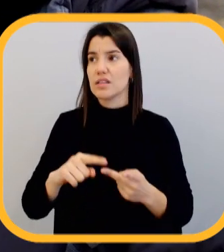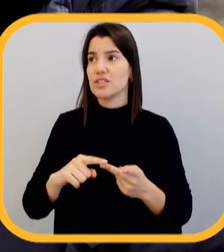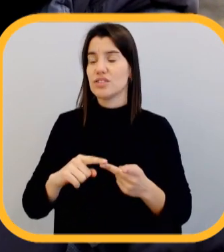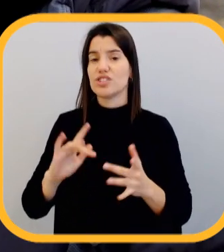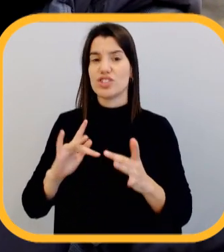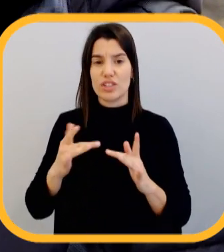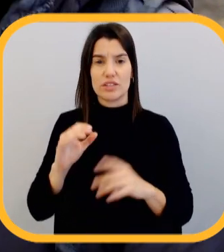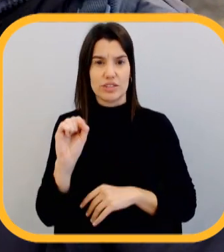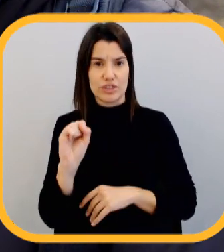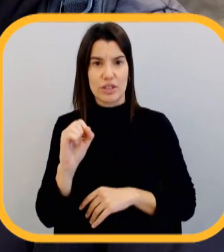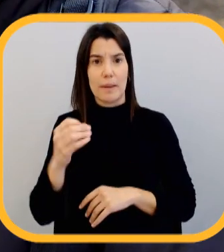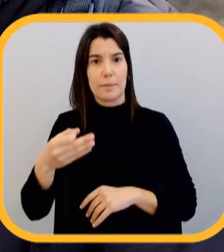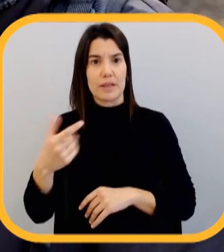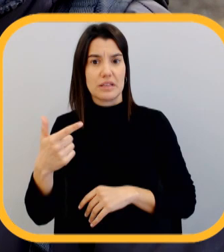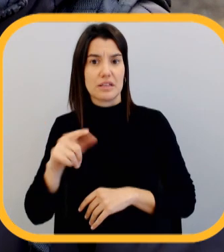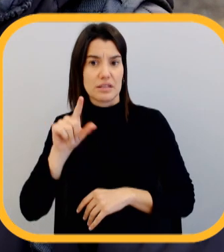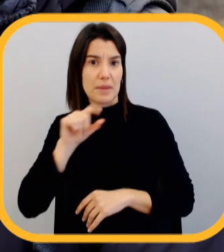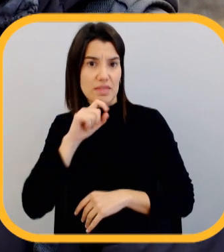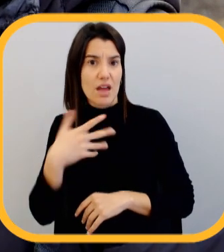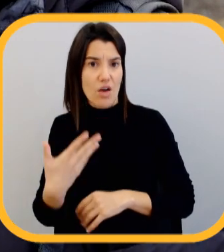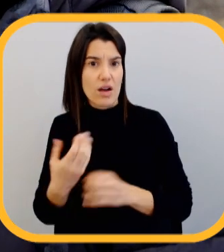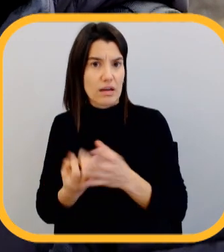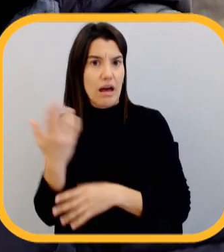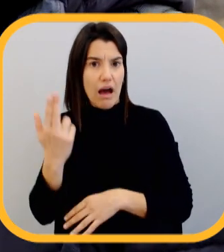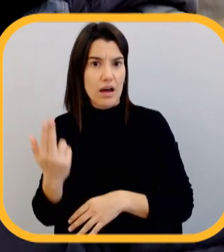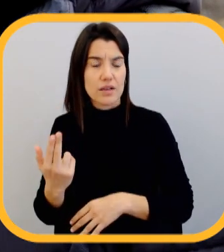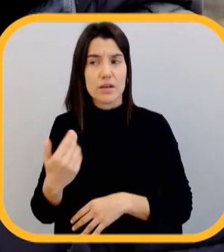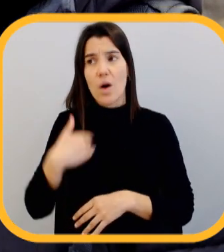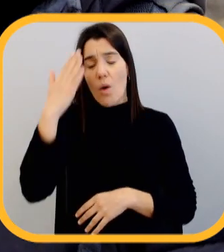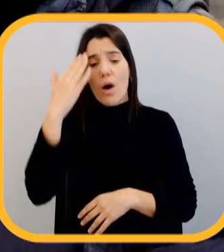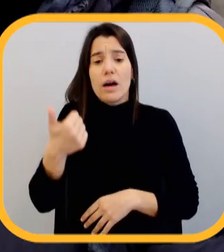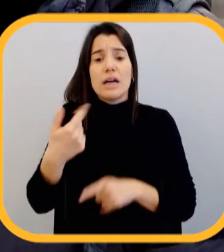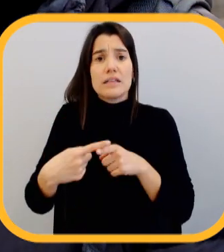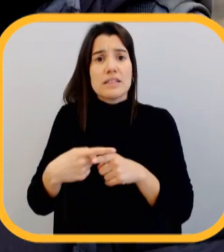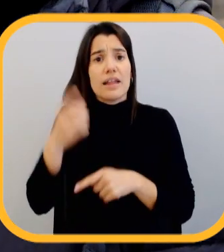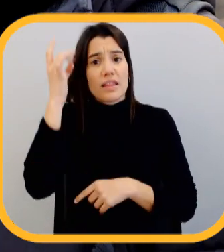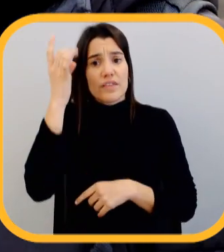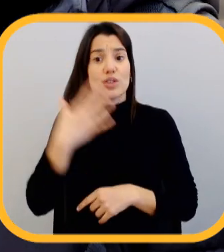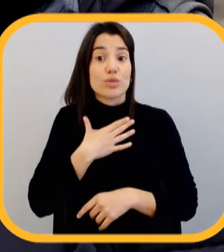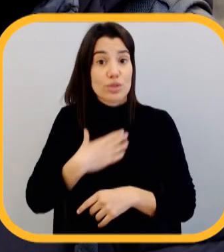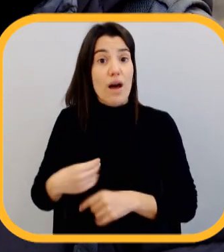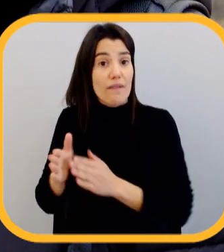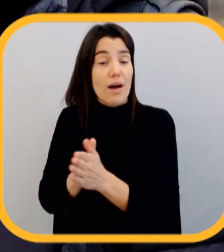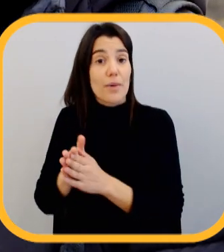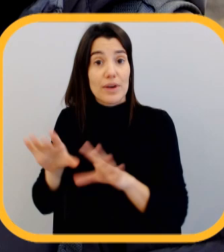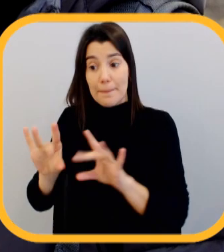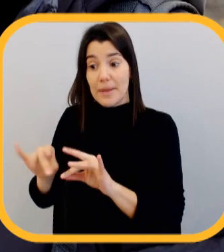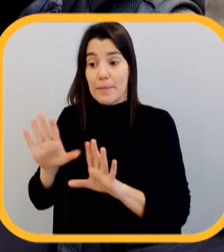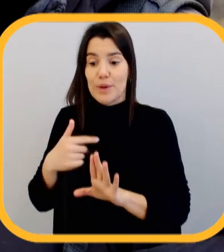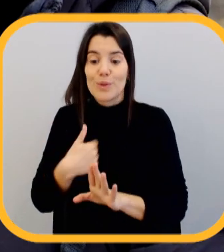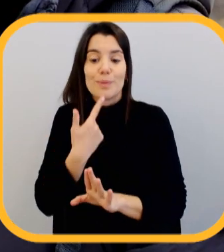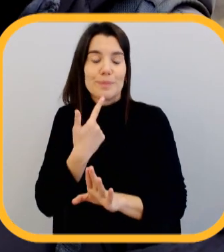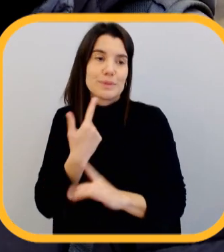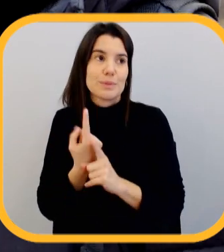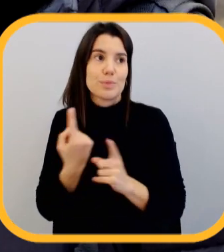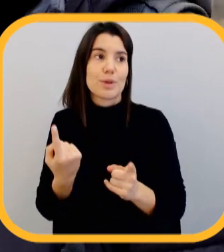tinha o ChatGPT que agora também dá para fazer arte, que eu acho bastante interessante, eu acho divertido, eu até gostaria de usar, mas eu